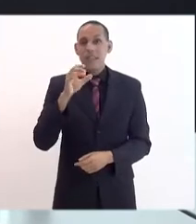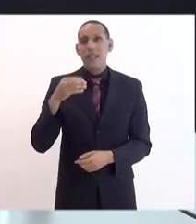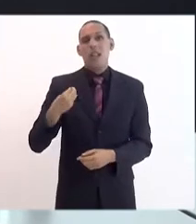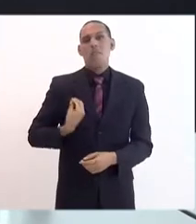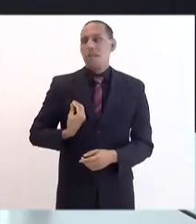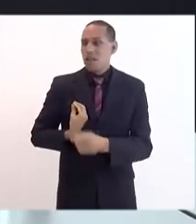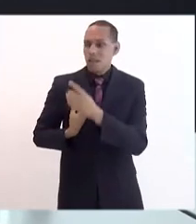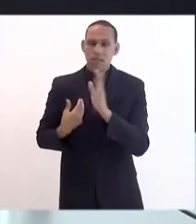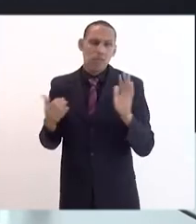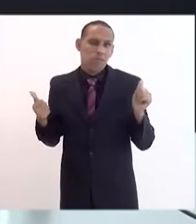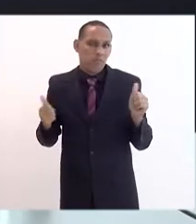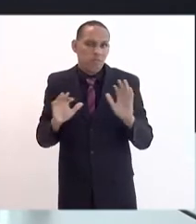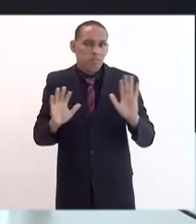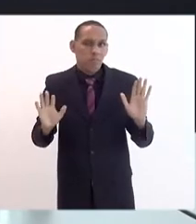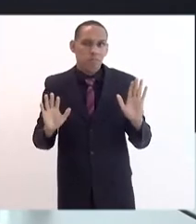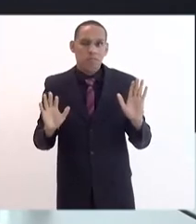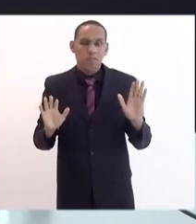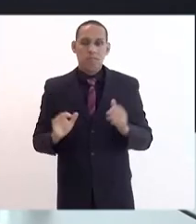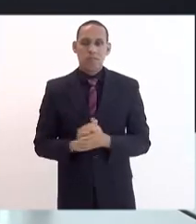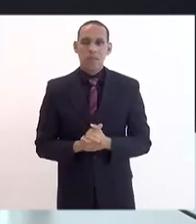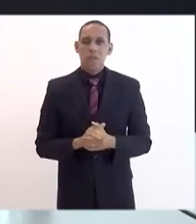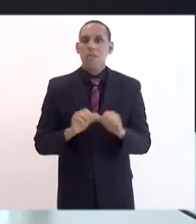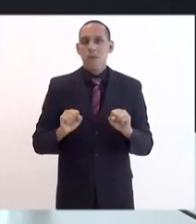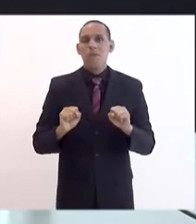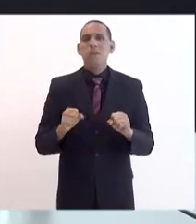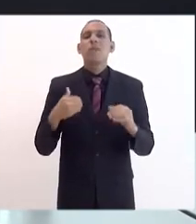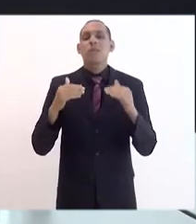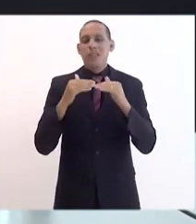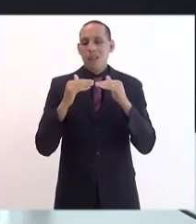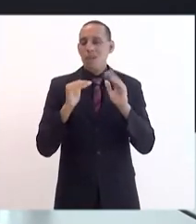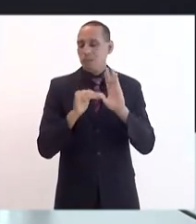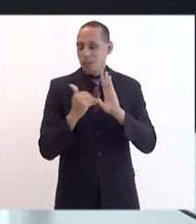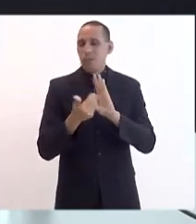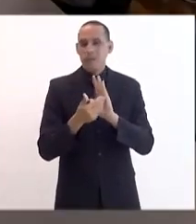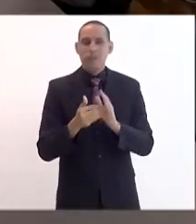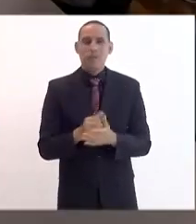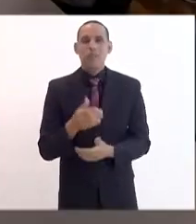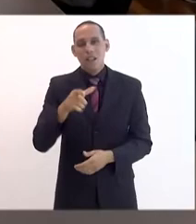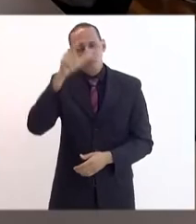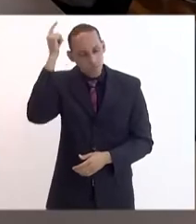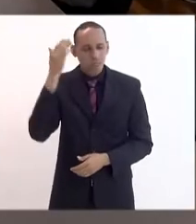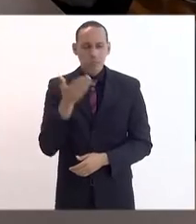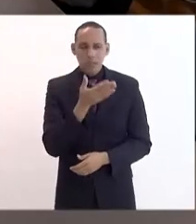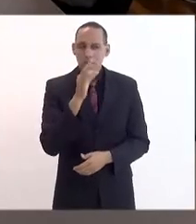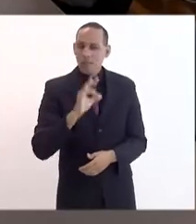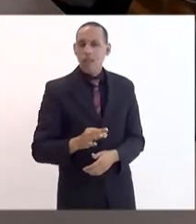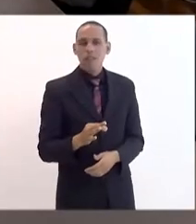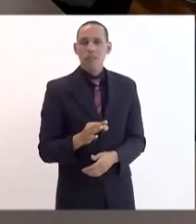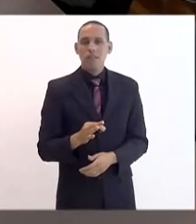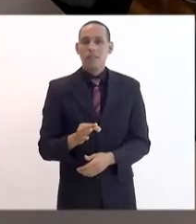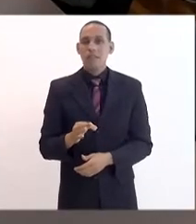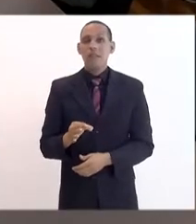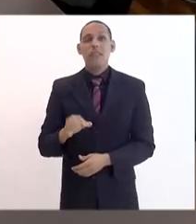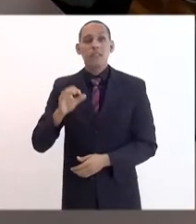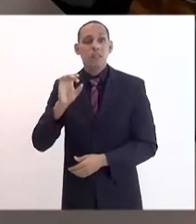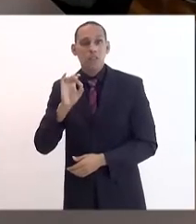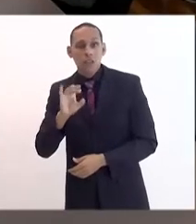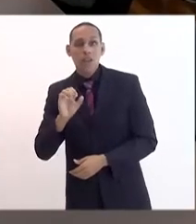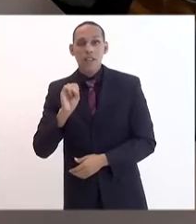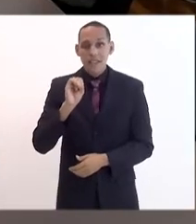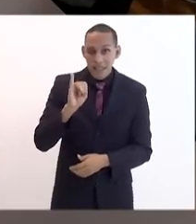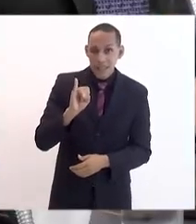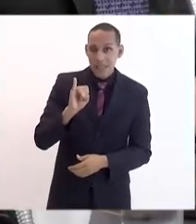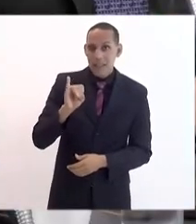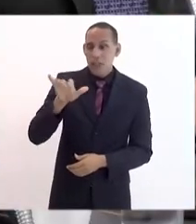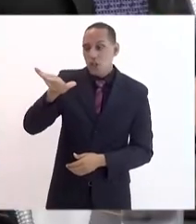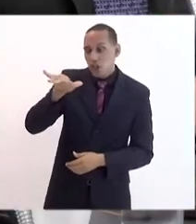lá... Está corretíssimo. Ele quando ele era presença. Ele pode acordo naquele... pleno. Tá com... O deputado Espanto está correto. É só quando chamados